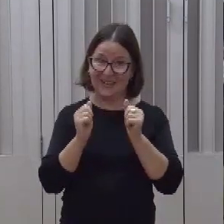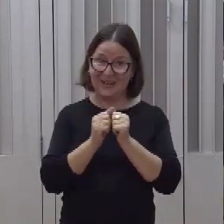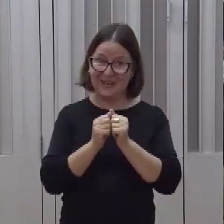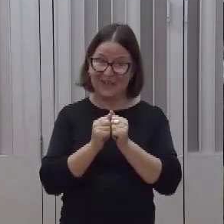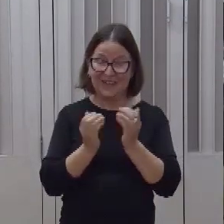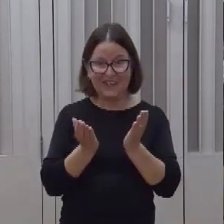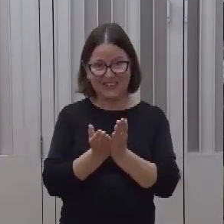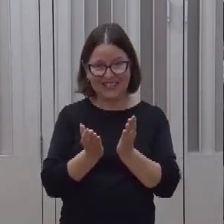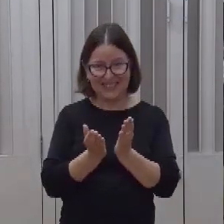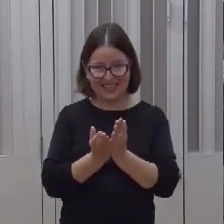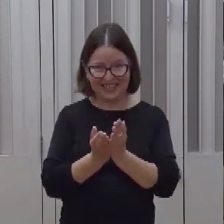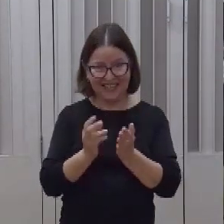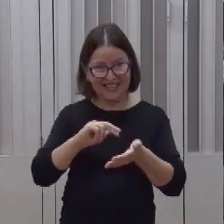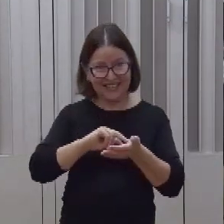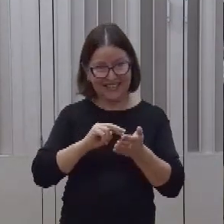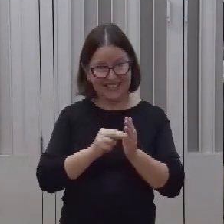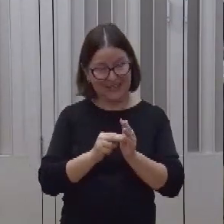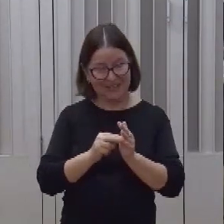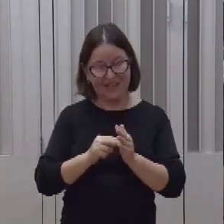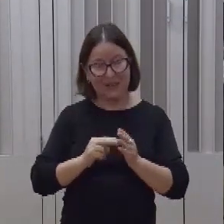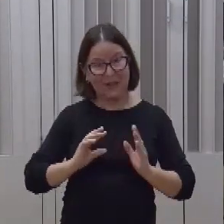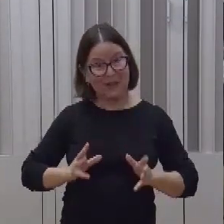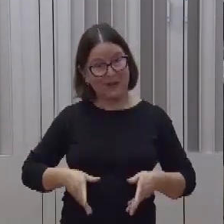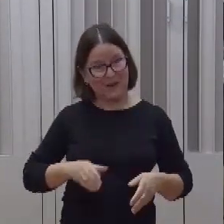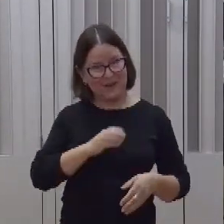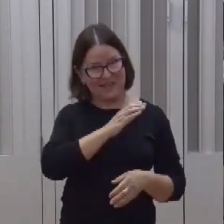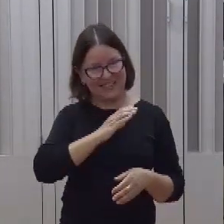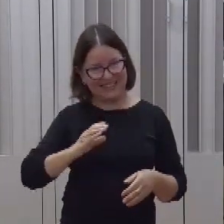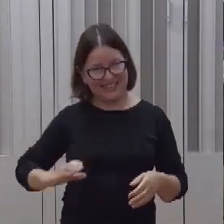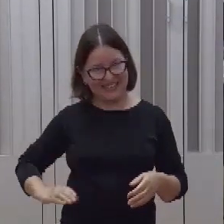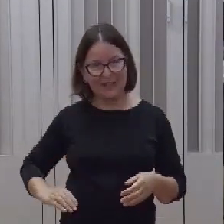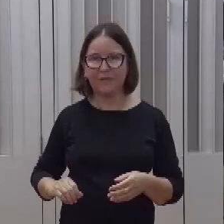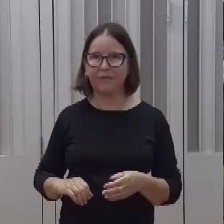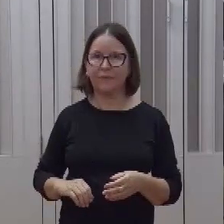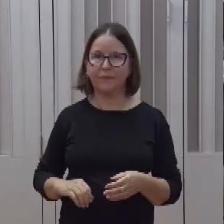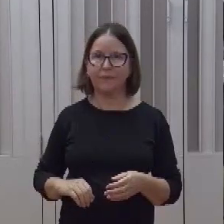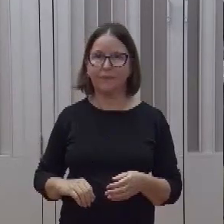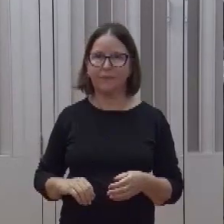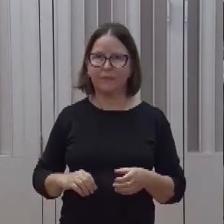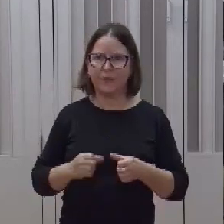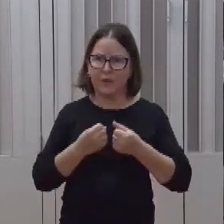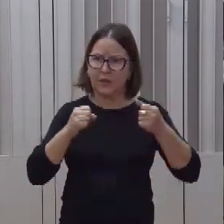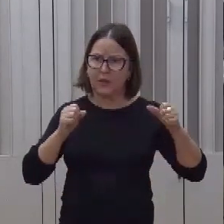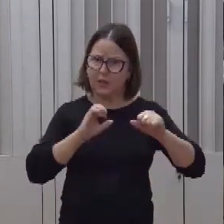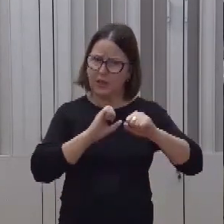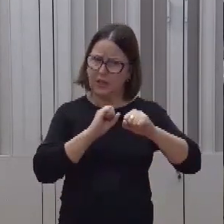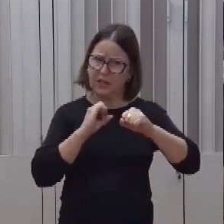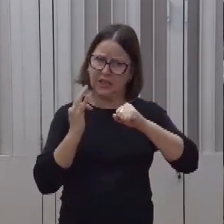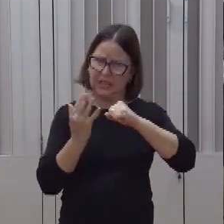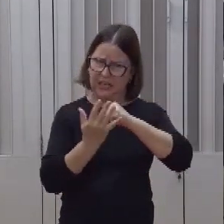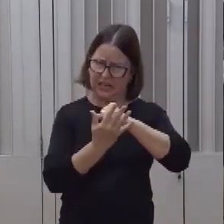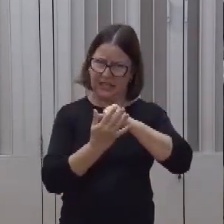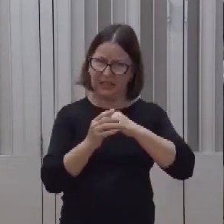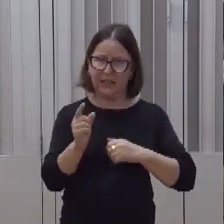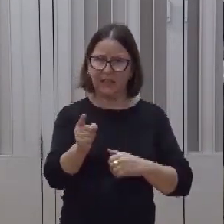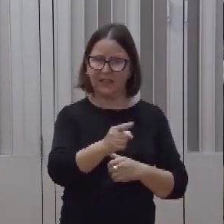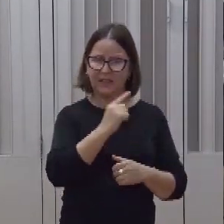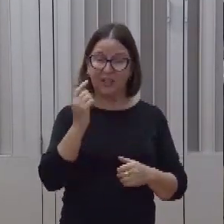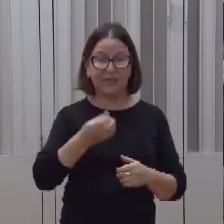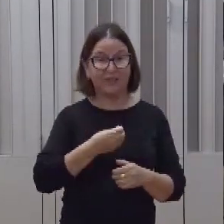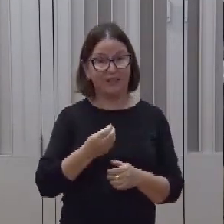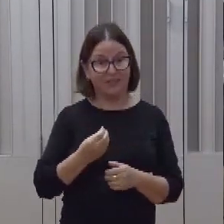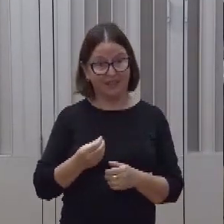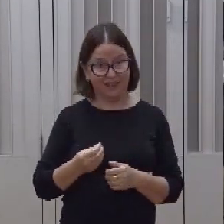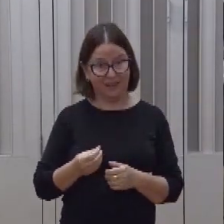de Cristo. A grande crise que nós estamos vivendo nesse momento é que a